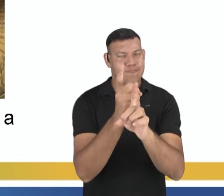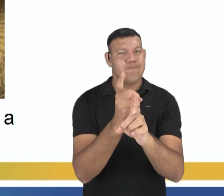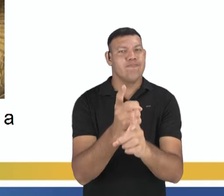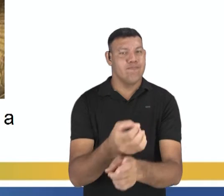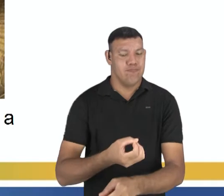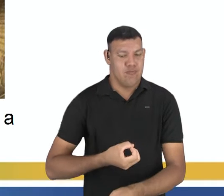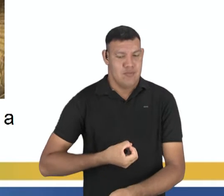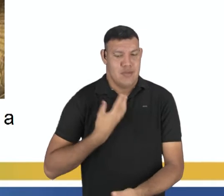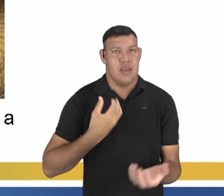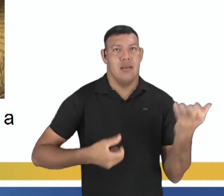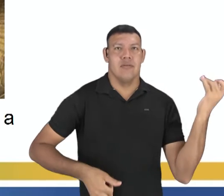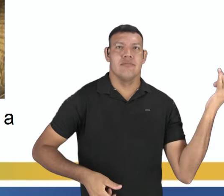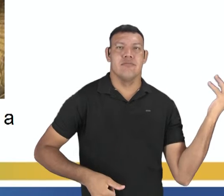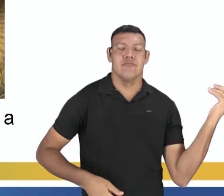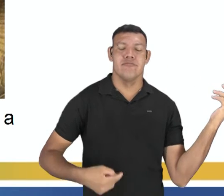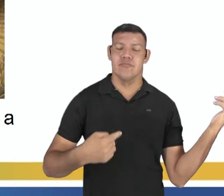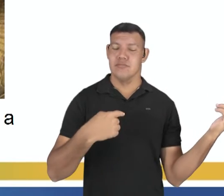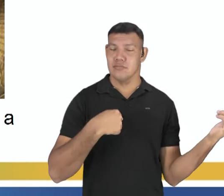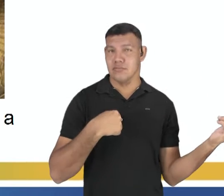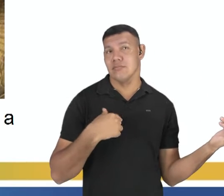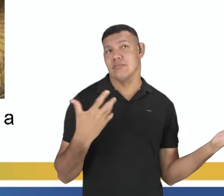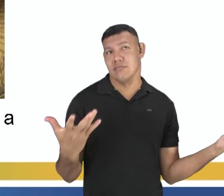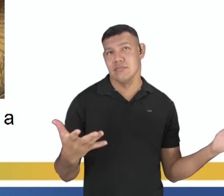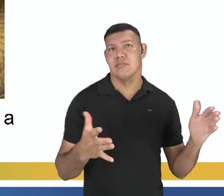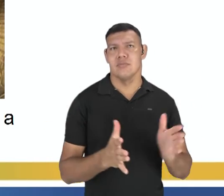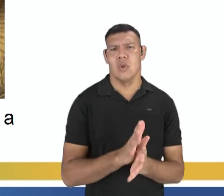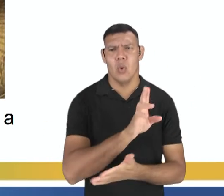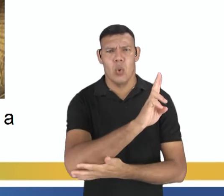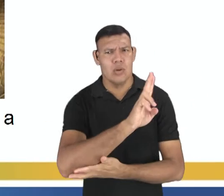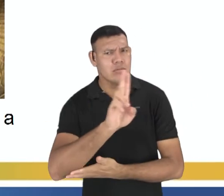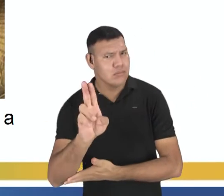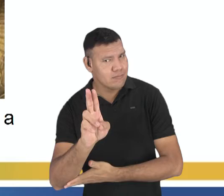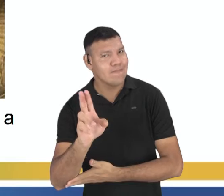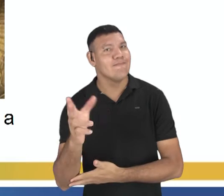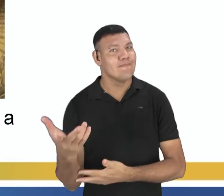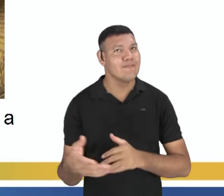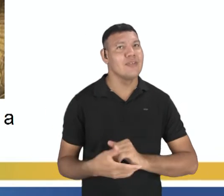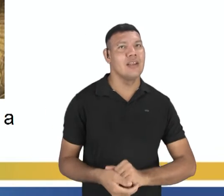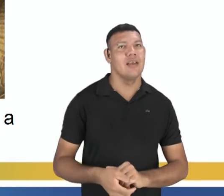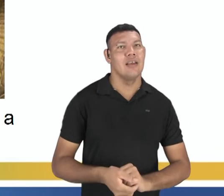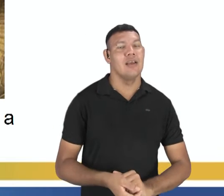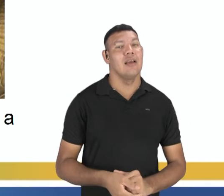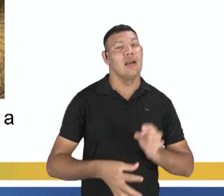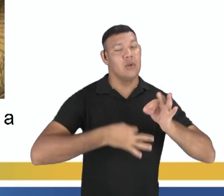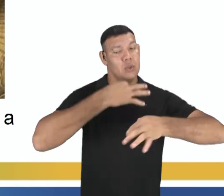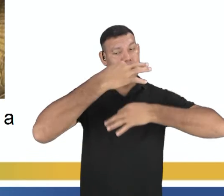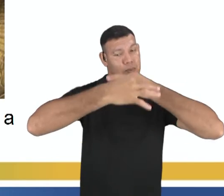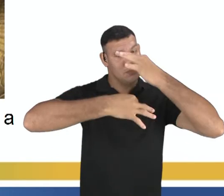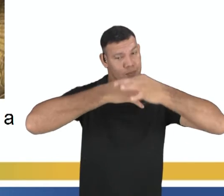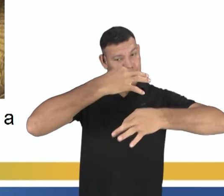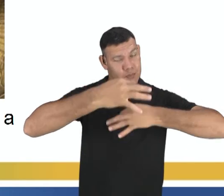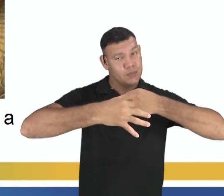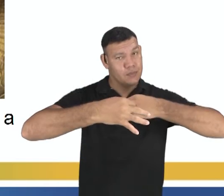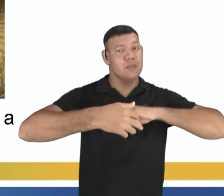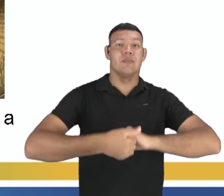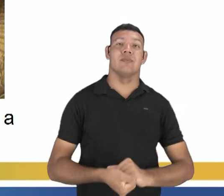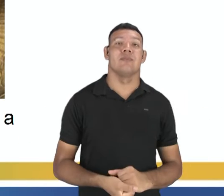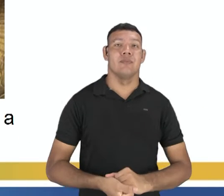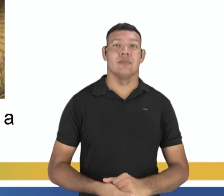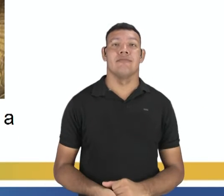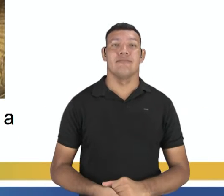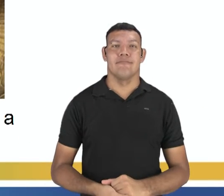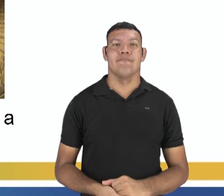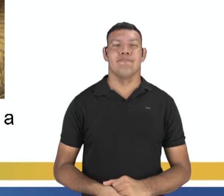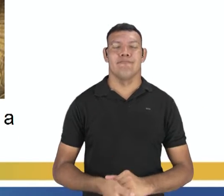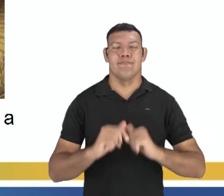trazer a cantiga dele, ele já nomeia uma pessoa. Então, ele vai fazer uma crítica, né? Vai